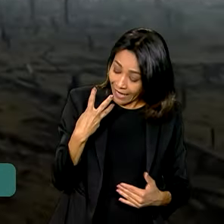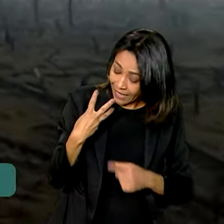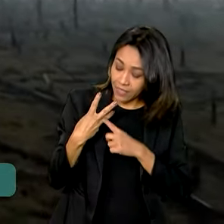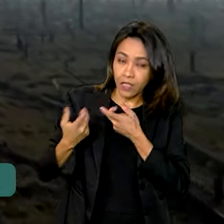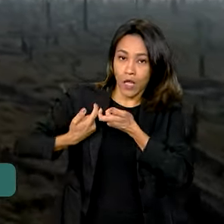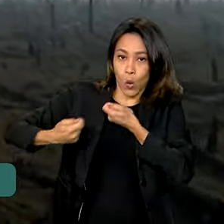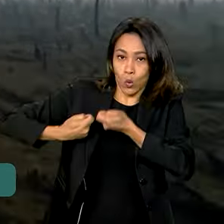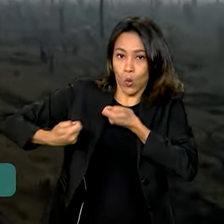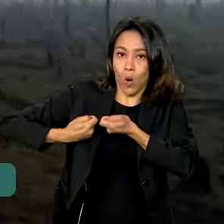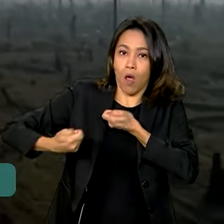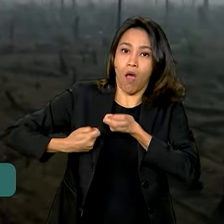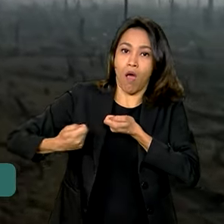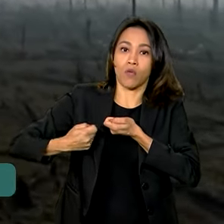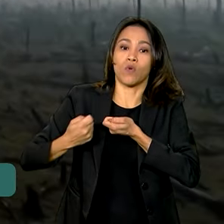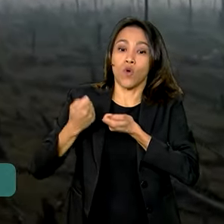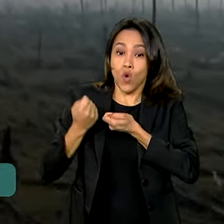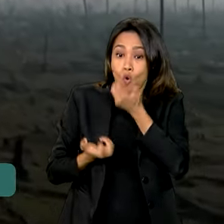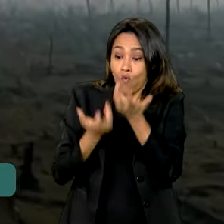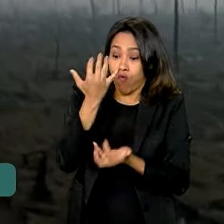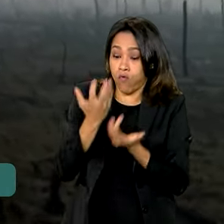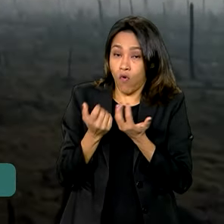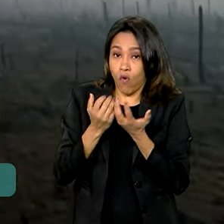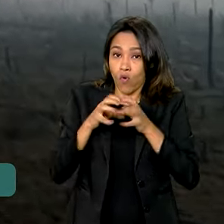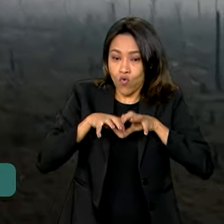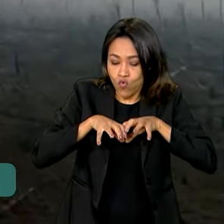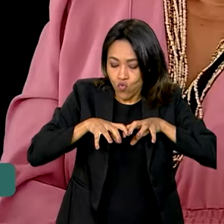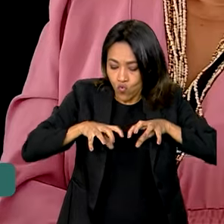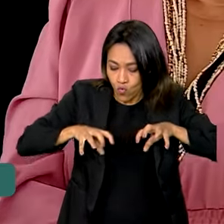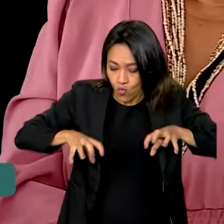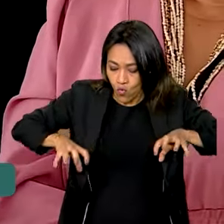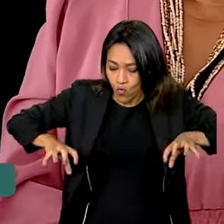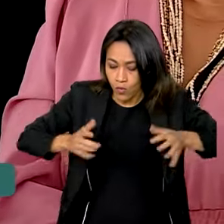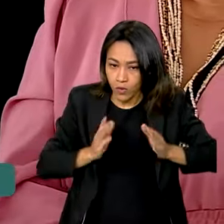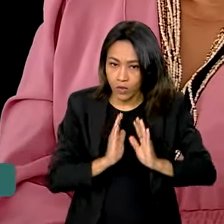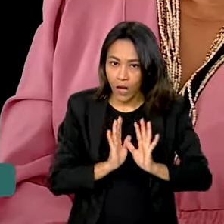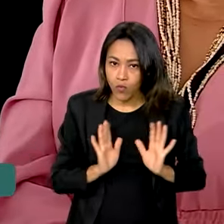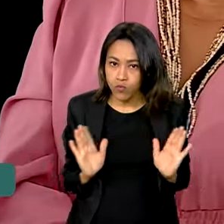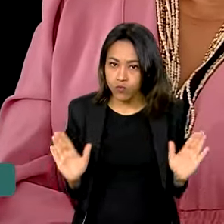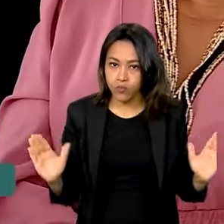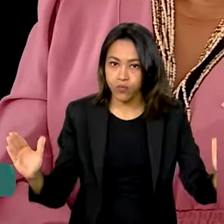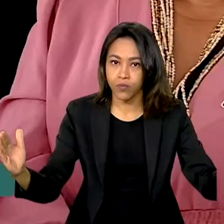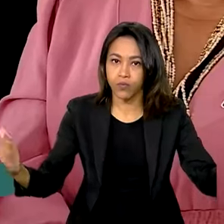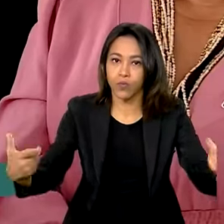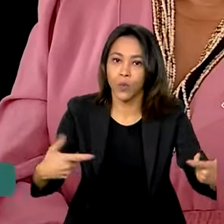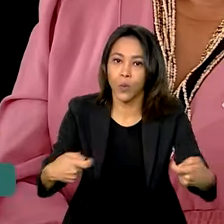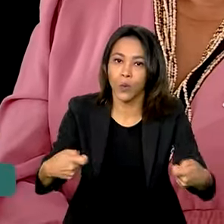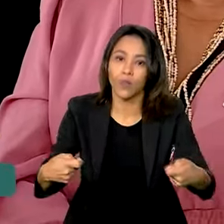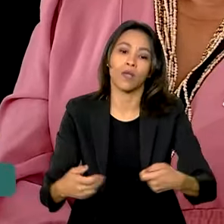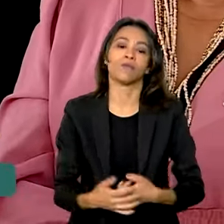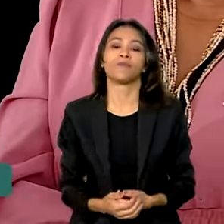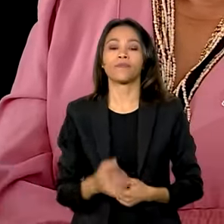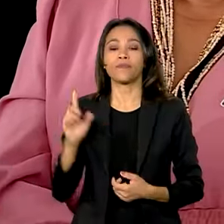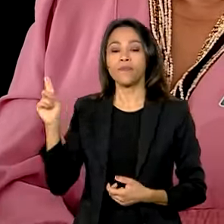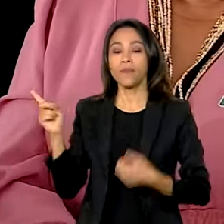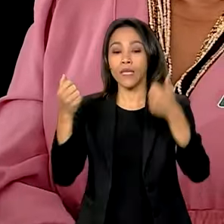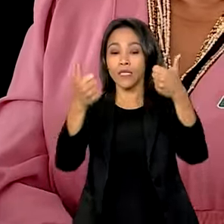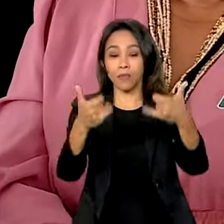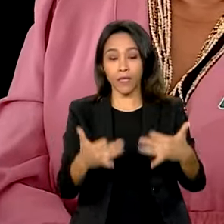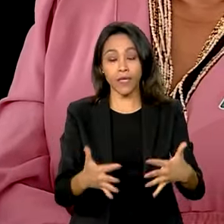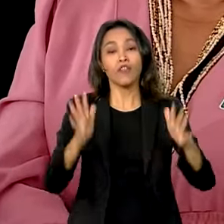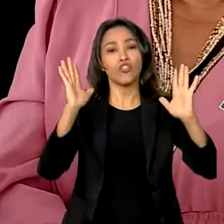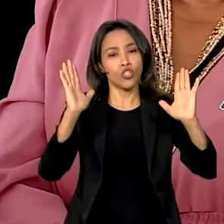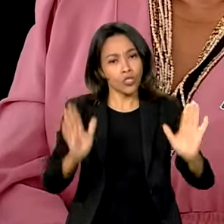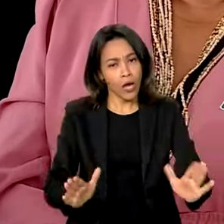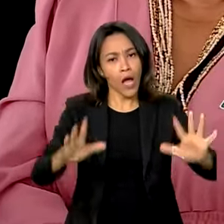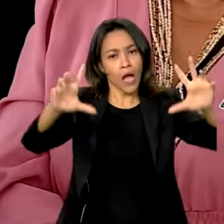seja, o fogo está cercado por uma linha de controle. Nós temos ali o início de uma estabilização,